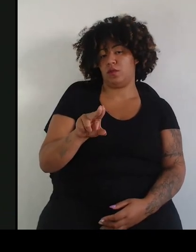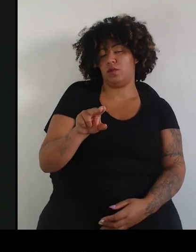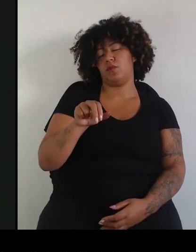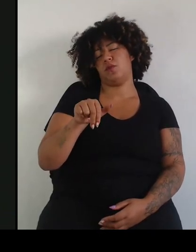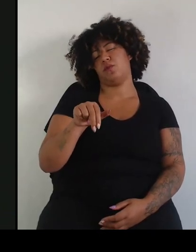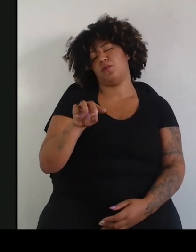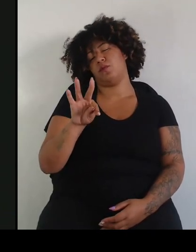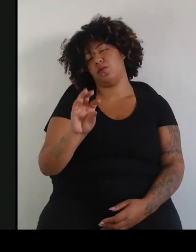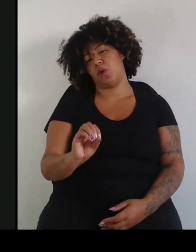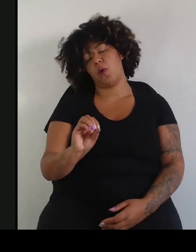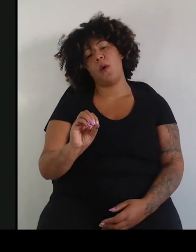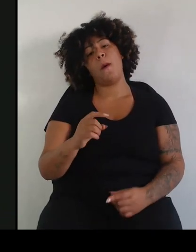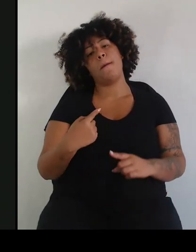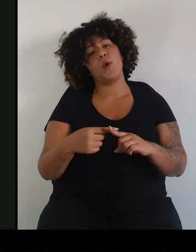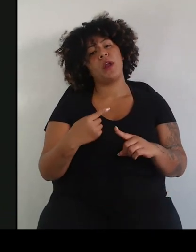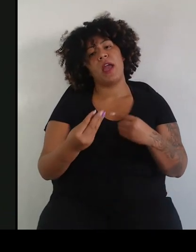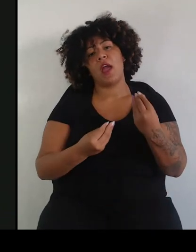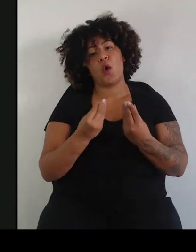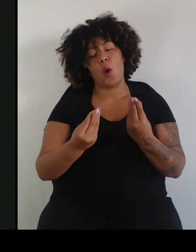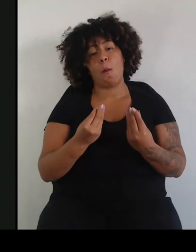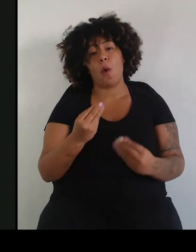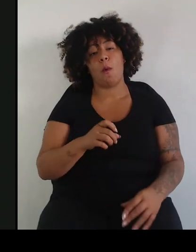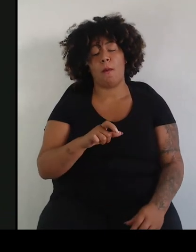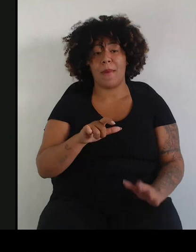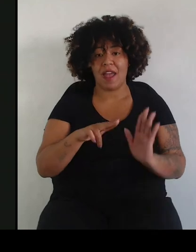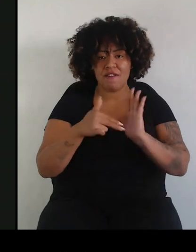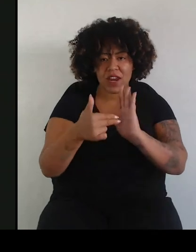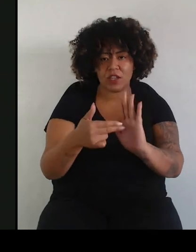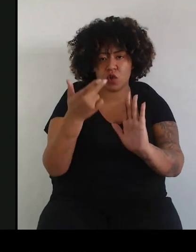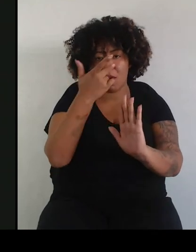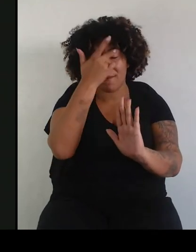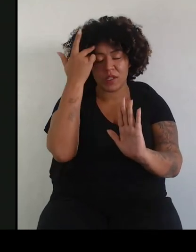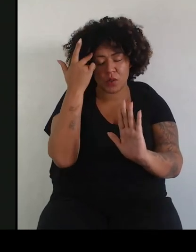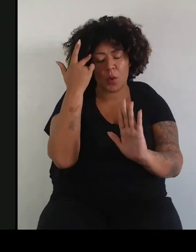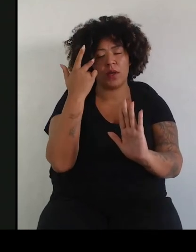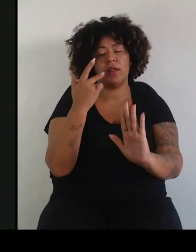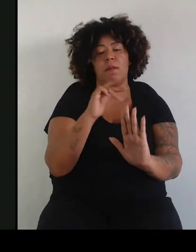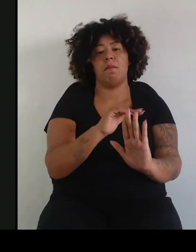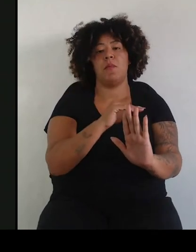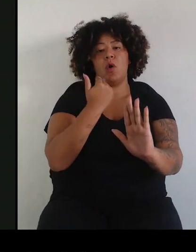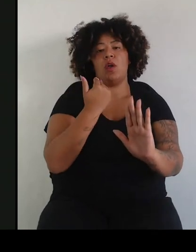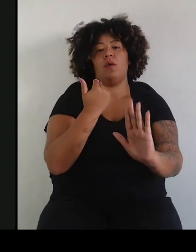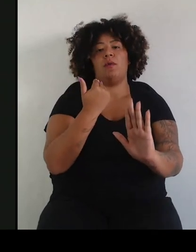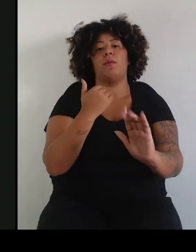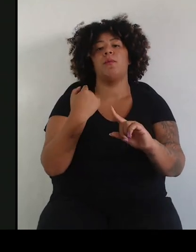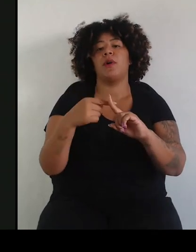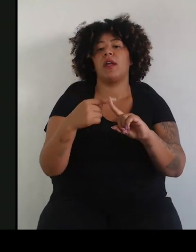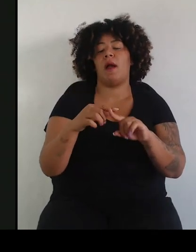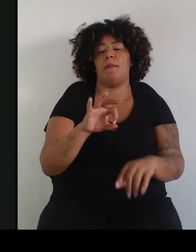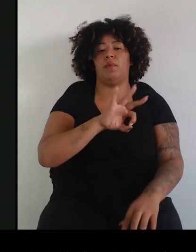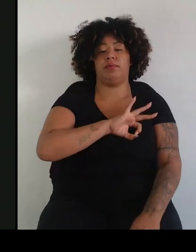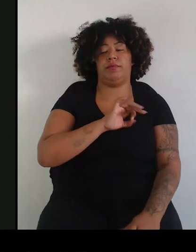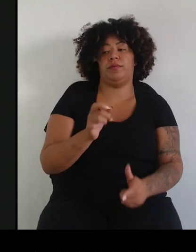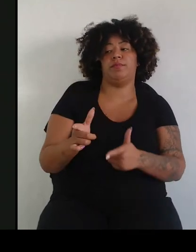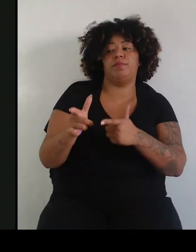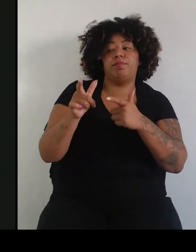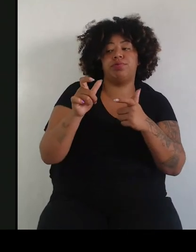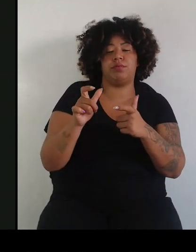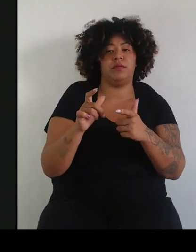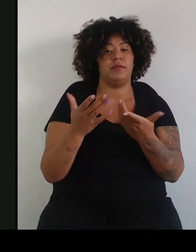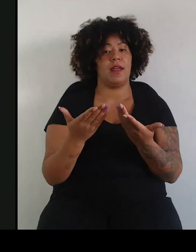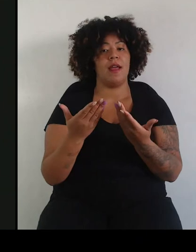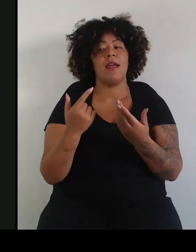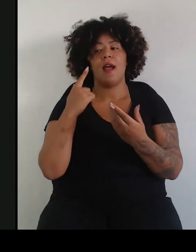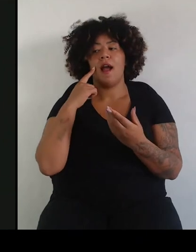assassinada pela polícia ou pelo exército que era posto em sacos jogados a ermo e